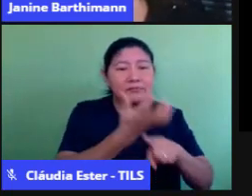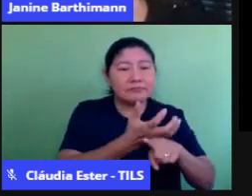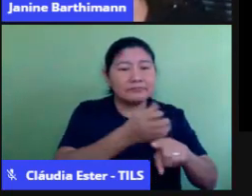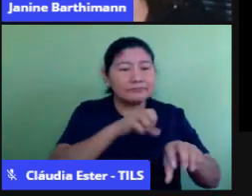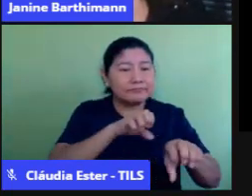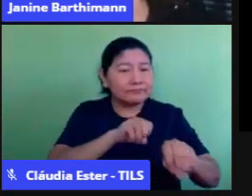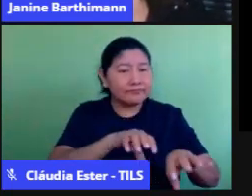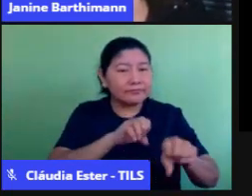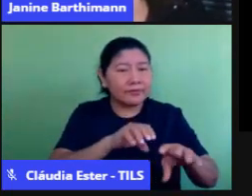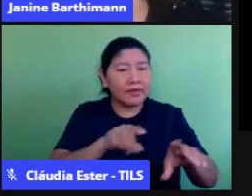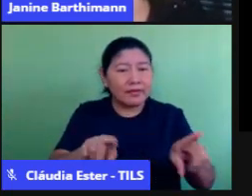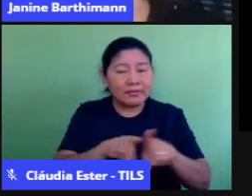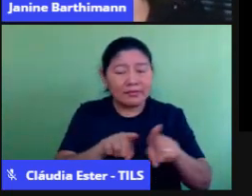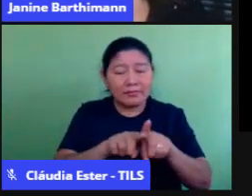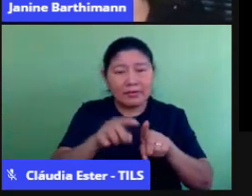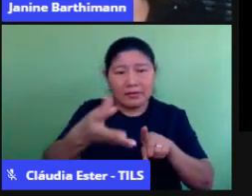habilidades